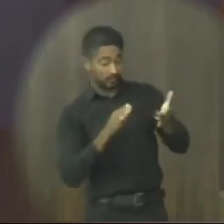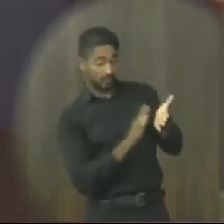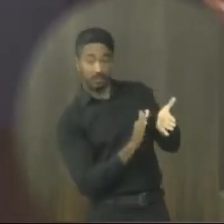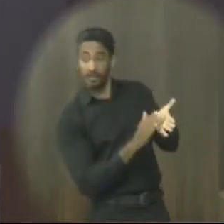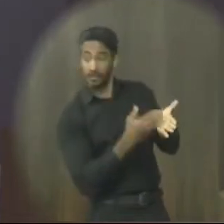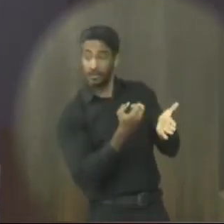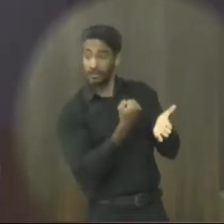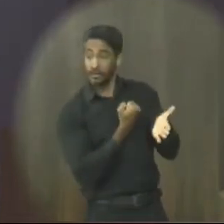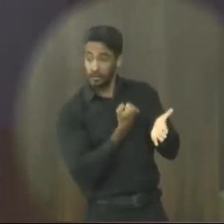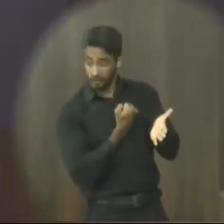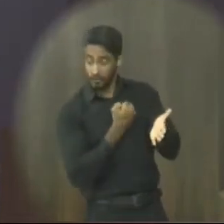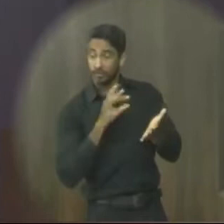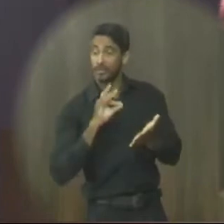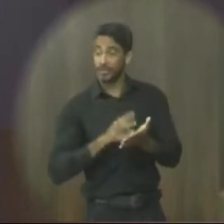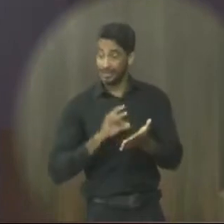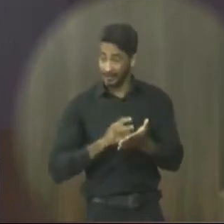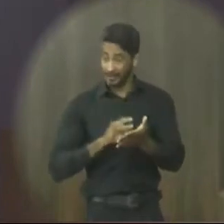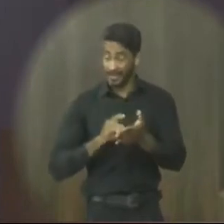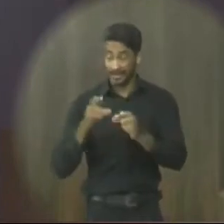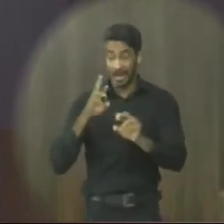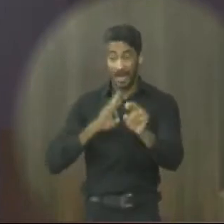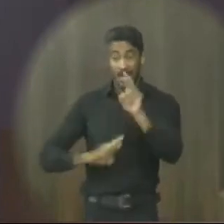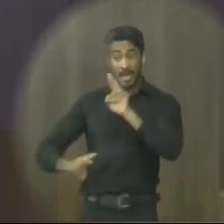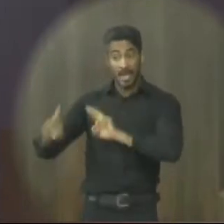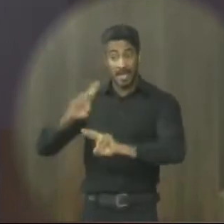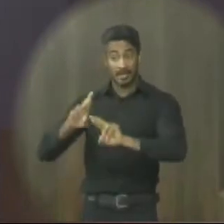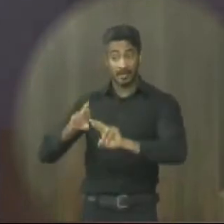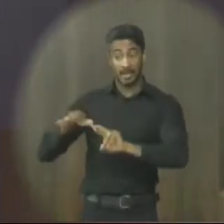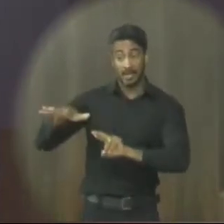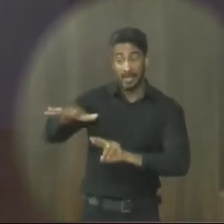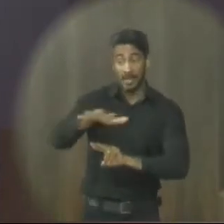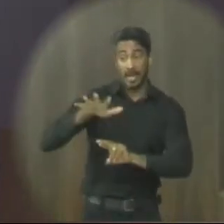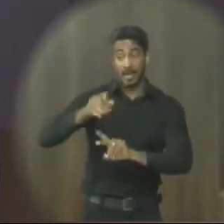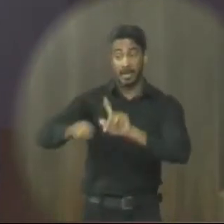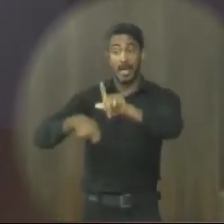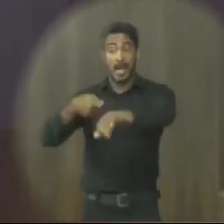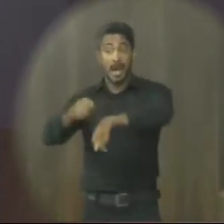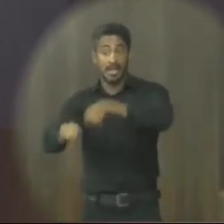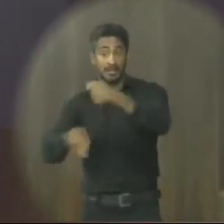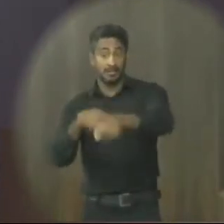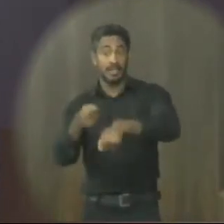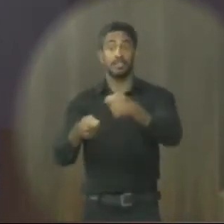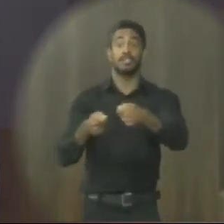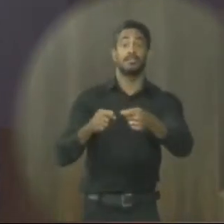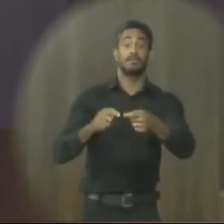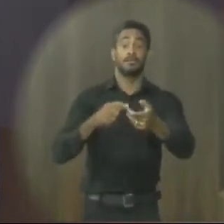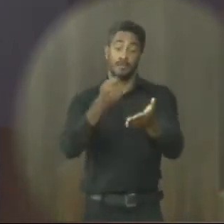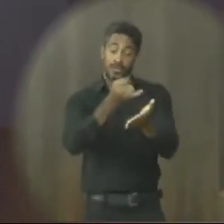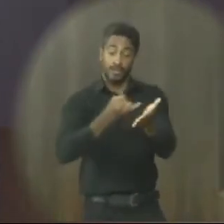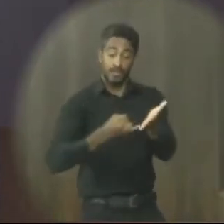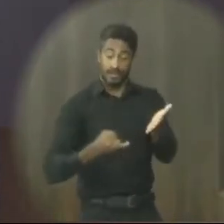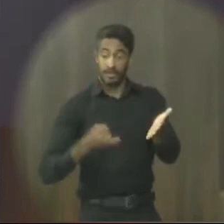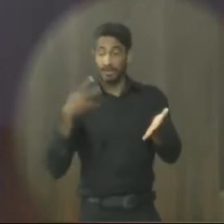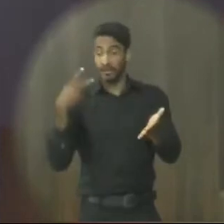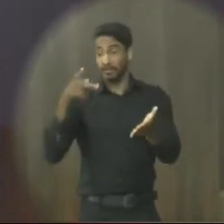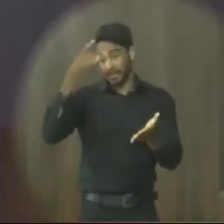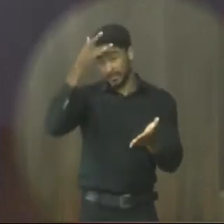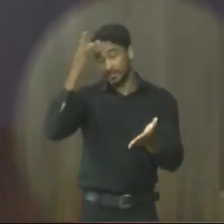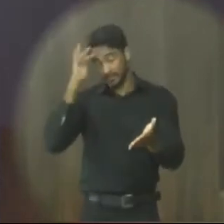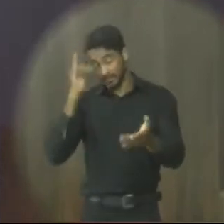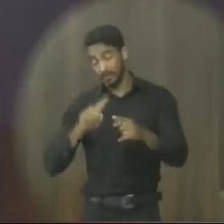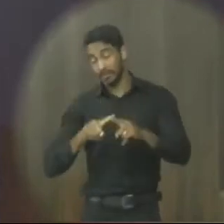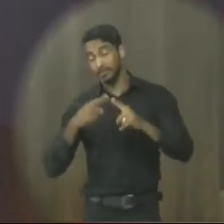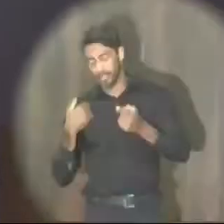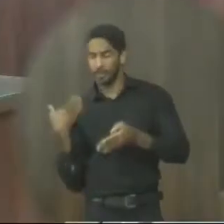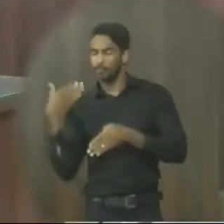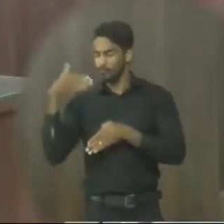verdade está mais relacionado ao setor administrativo, o setor de cadastro, mas enfim, de qualquer forma eu vim